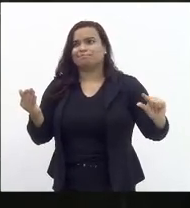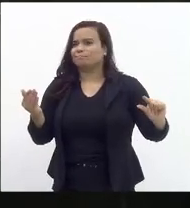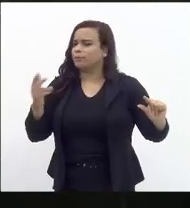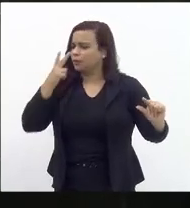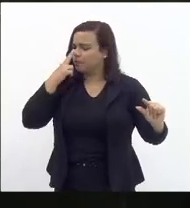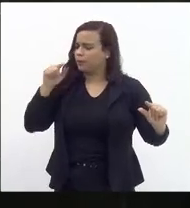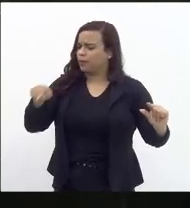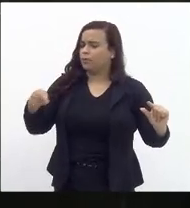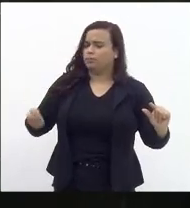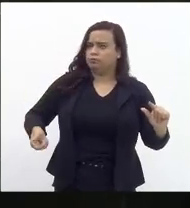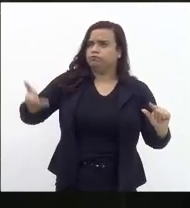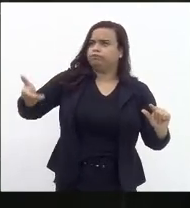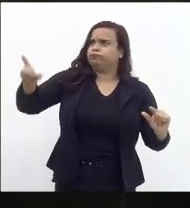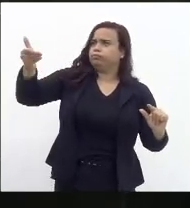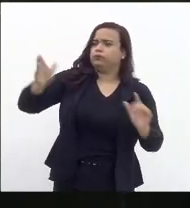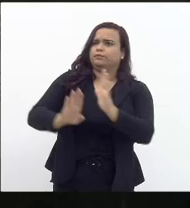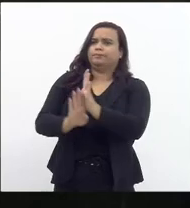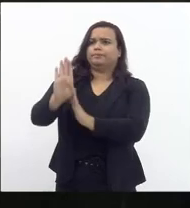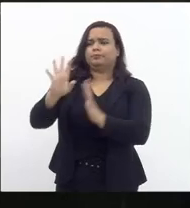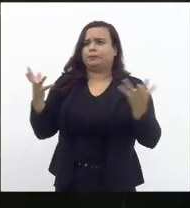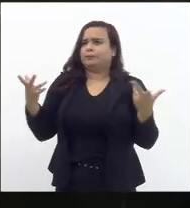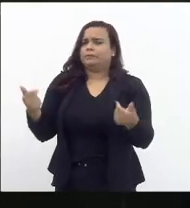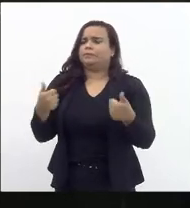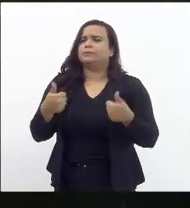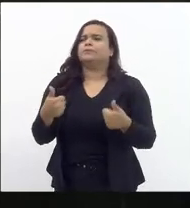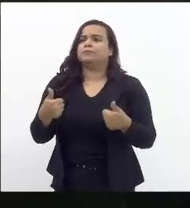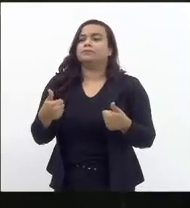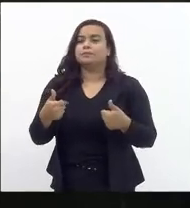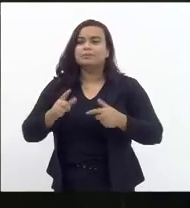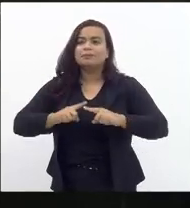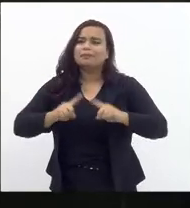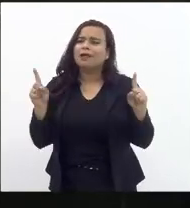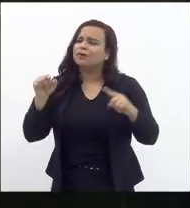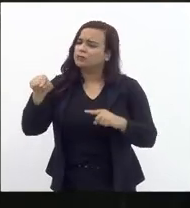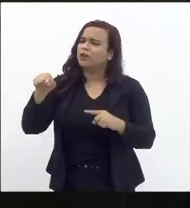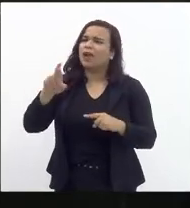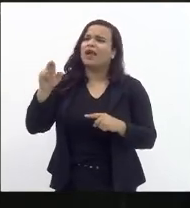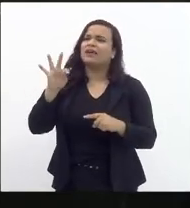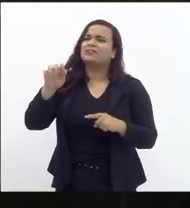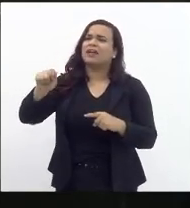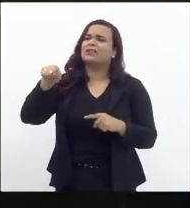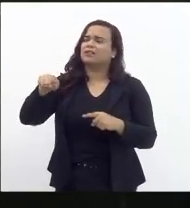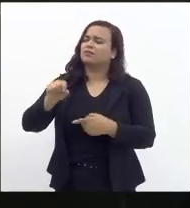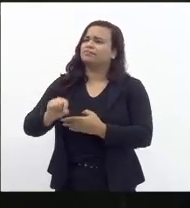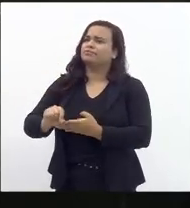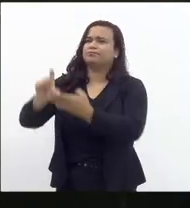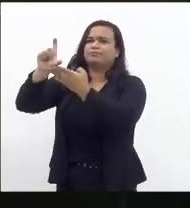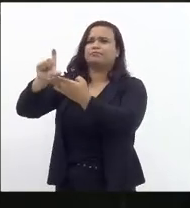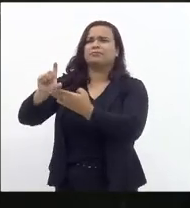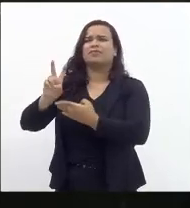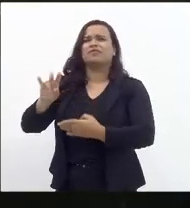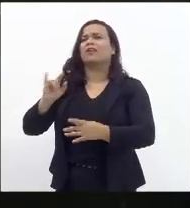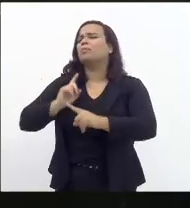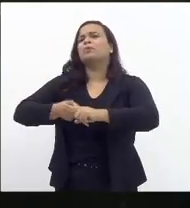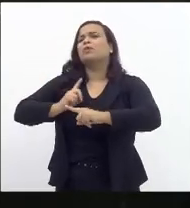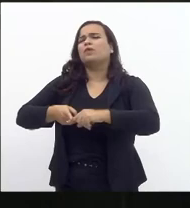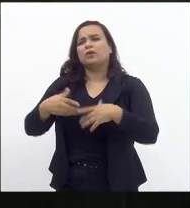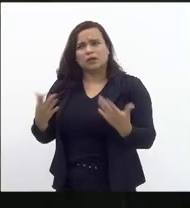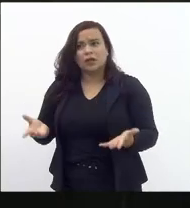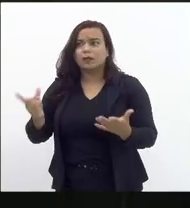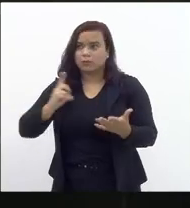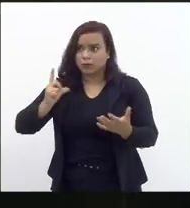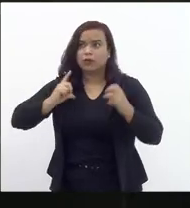Mas o porquê do crescimento da receita? Houve um esforço hercúleo,